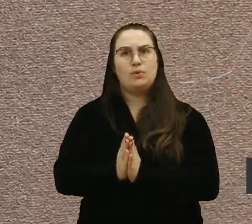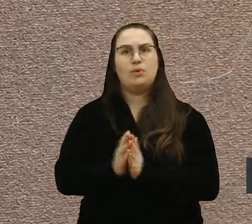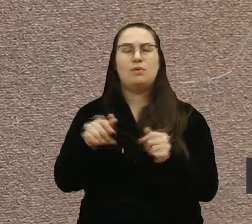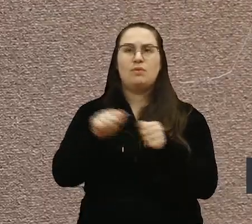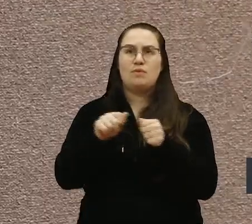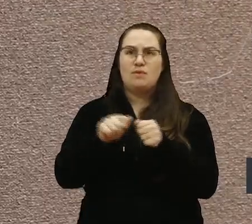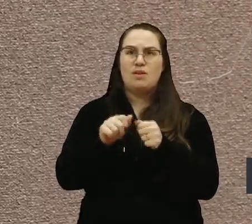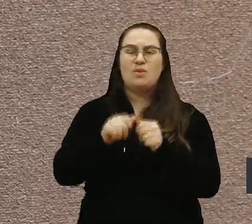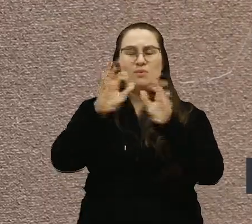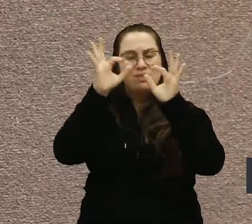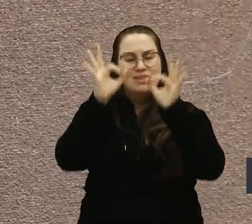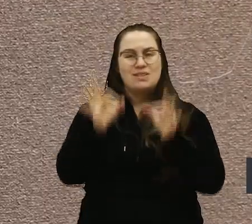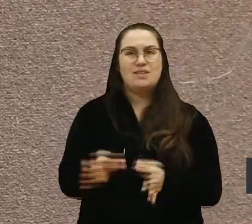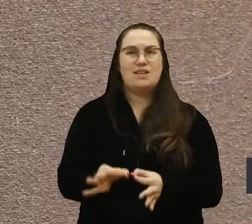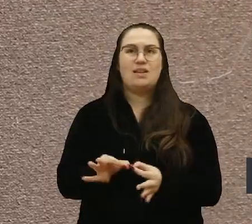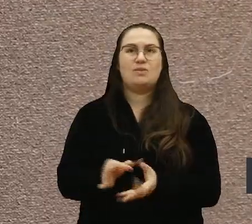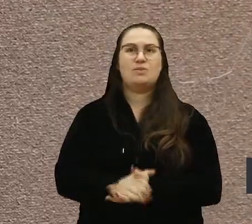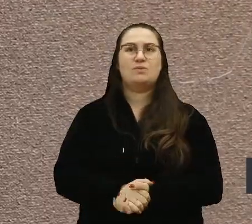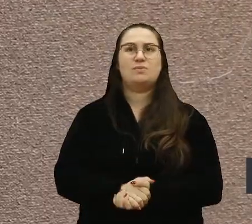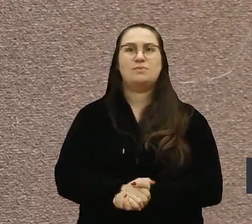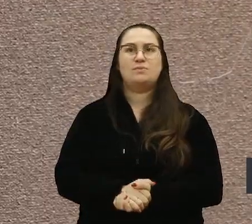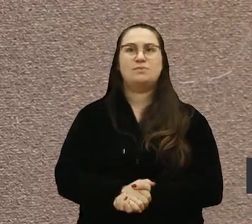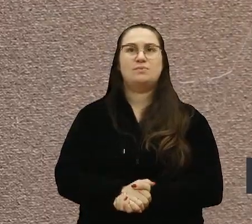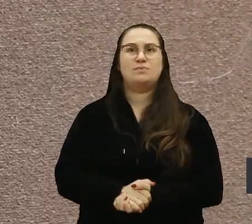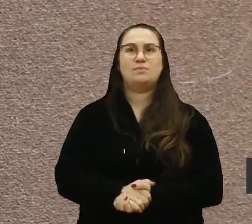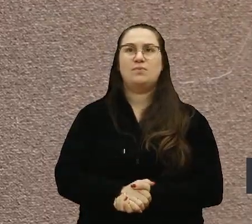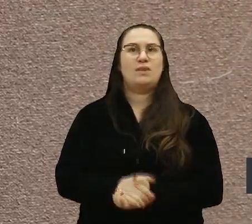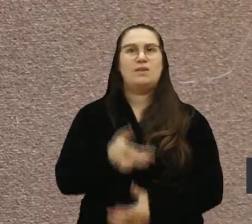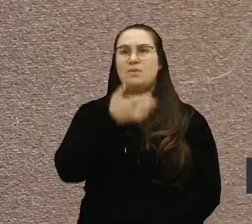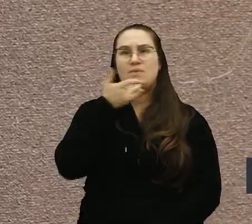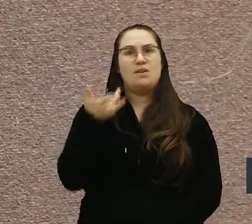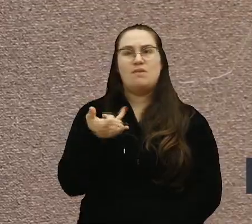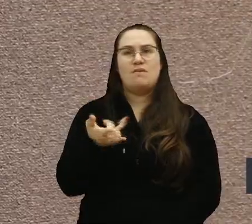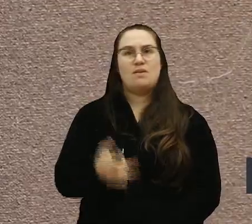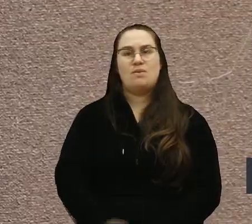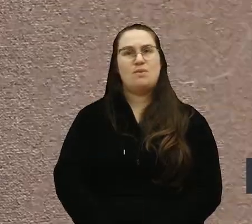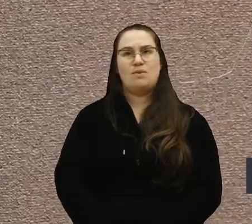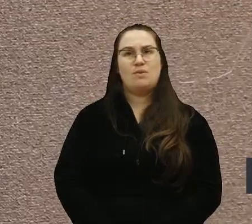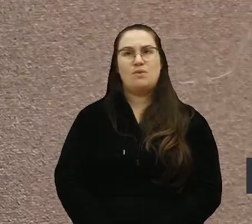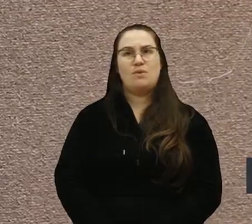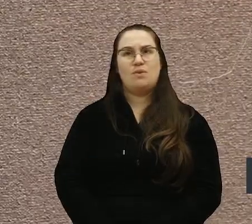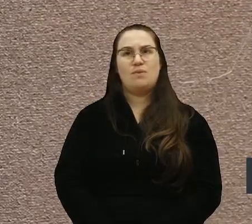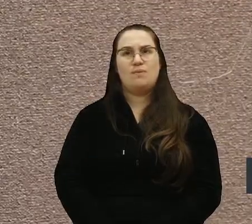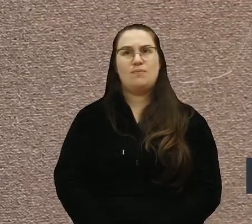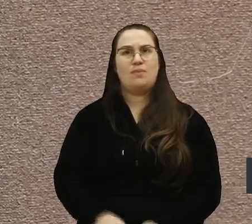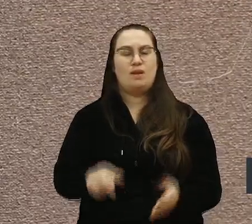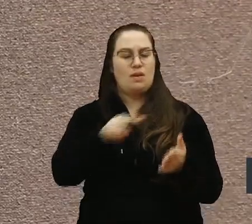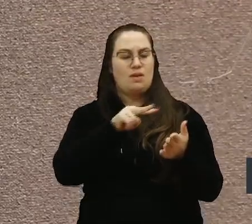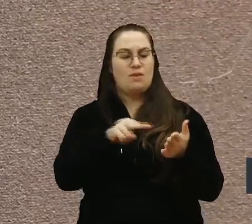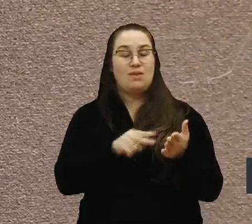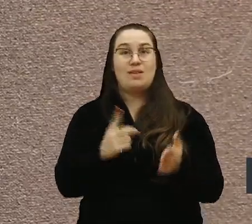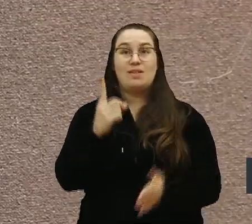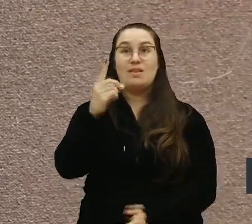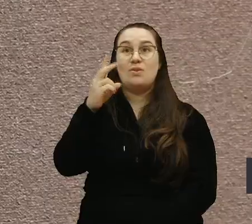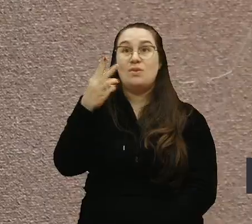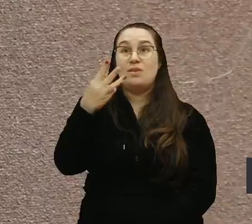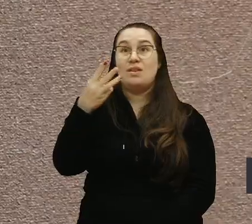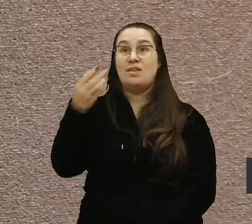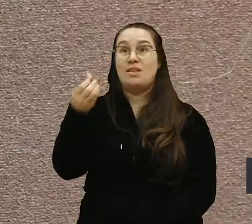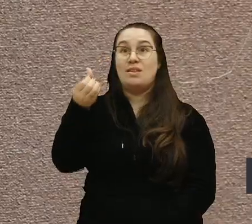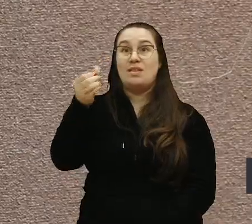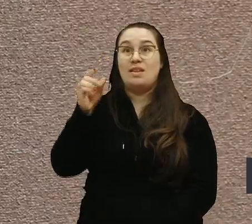façam o que é certo, tá? E não o que é fácil. Eu verifiquei aqui, são cerca de 136